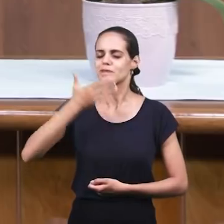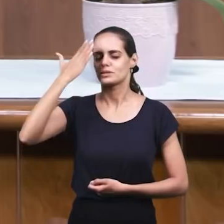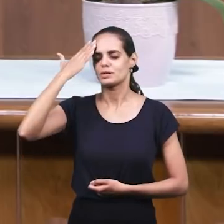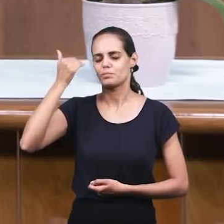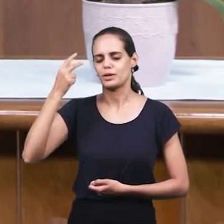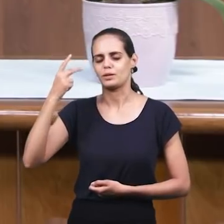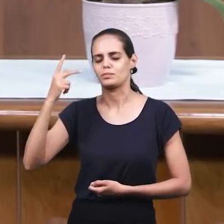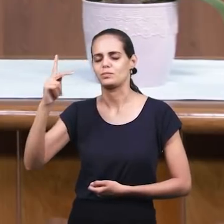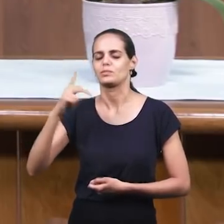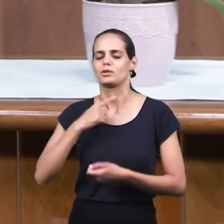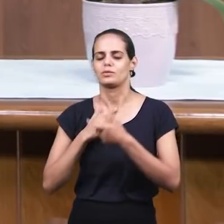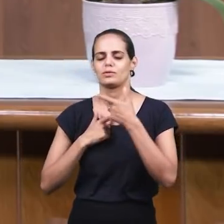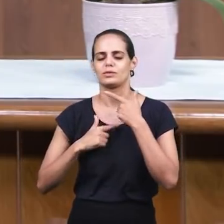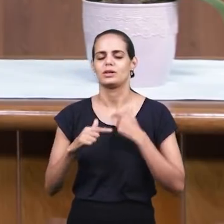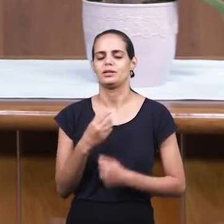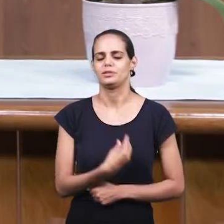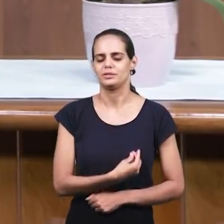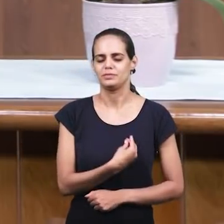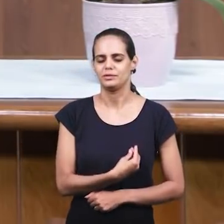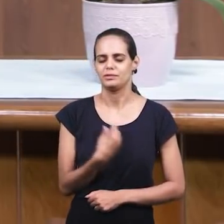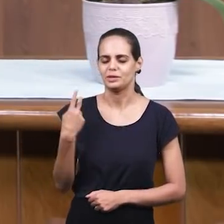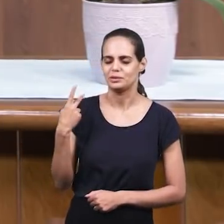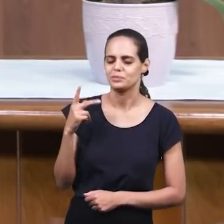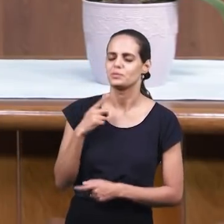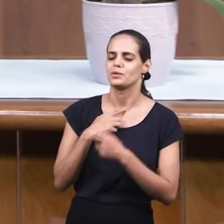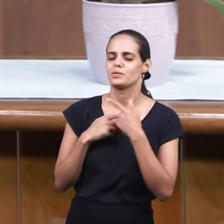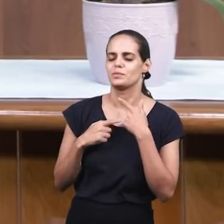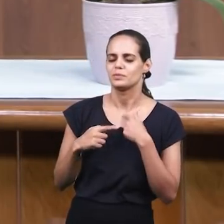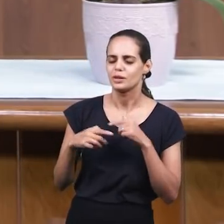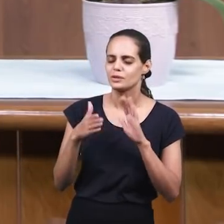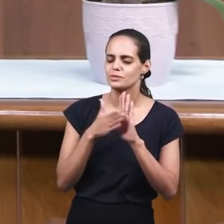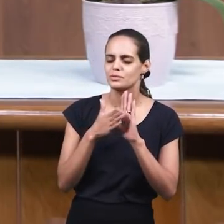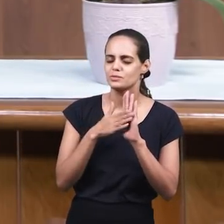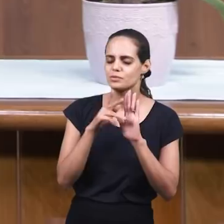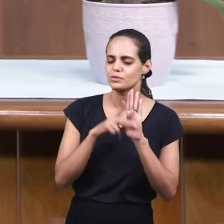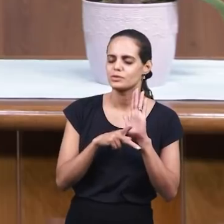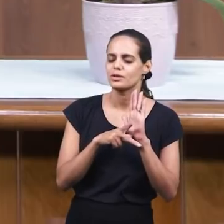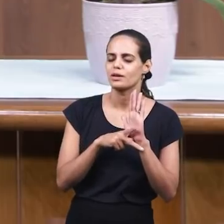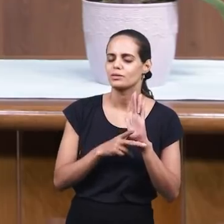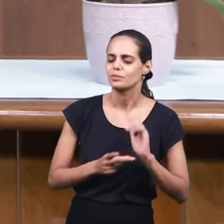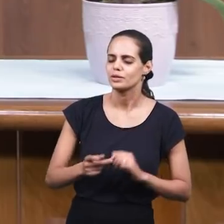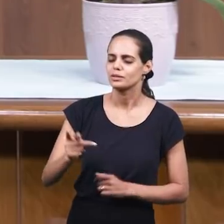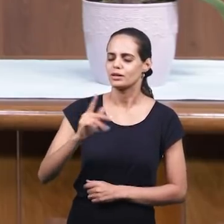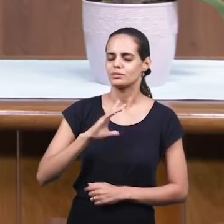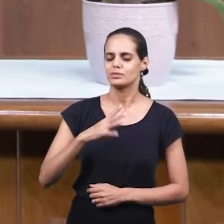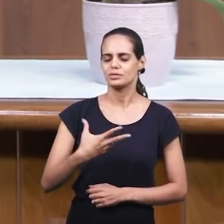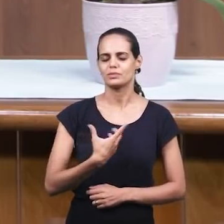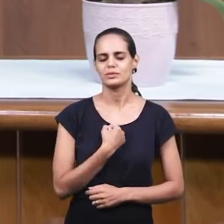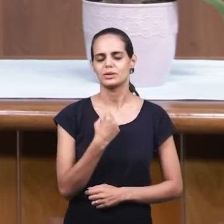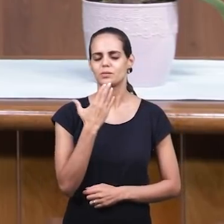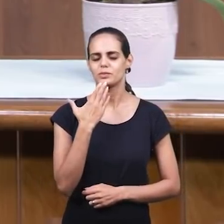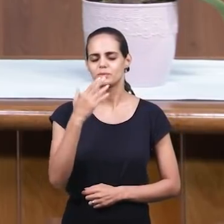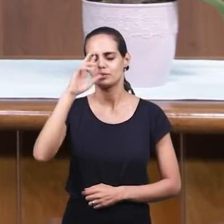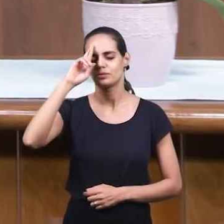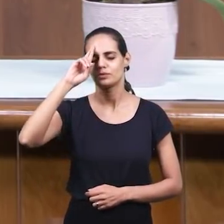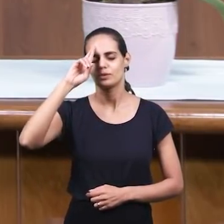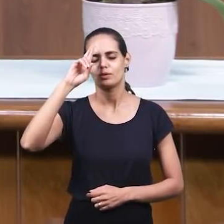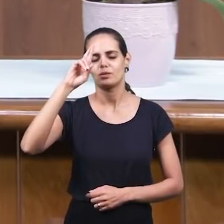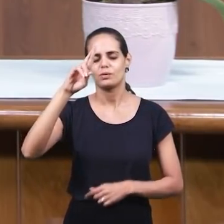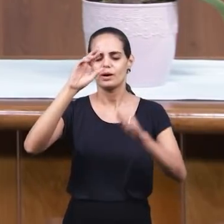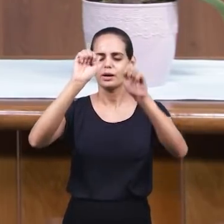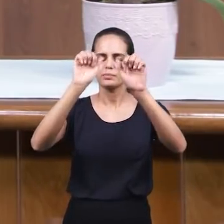assim, Senhor, podermos vivê-la. E vivendo a Tua vontade, Senhor, viver também o projeto eterno de salvação. Agora pedimos que Tu